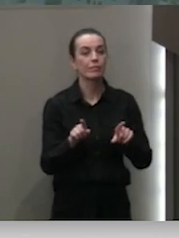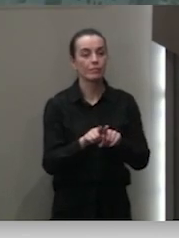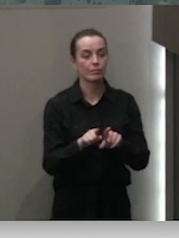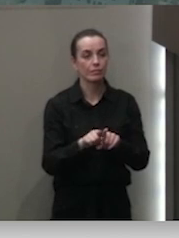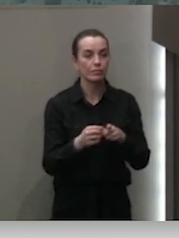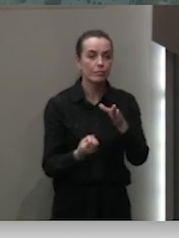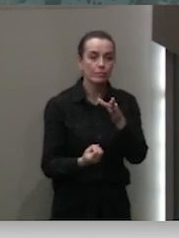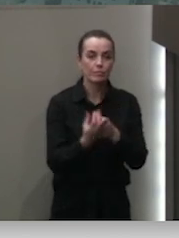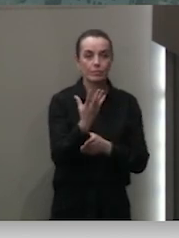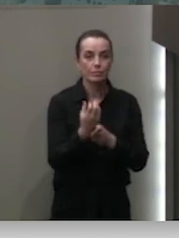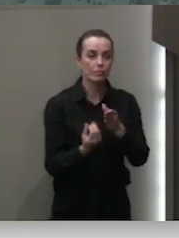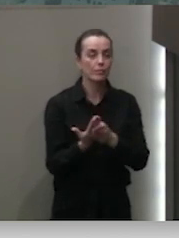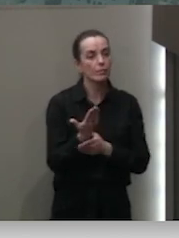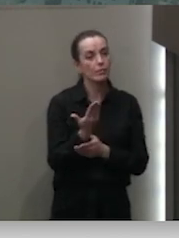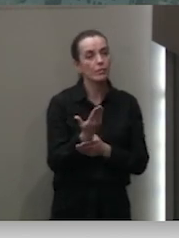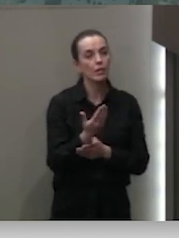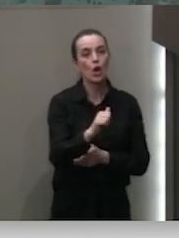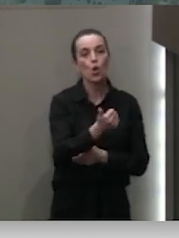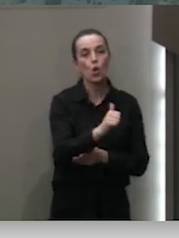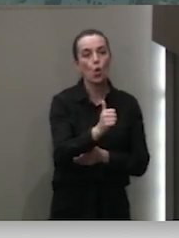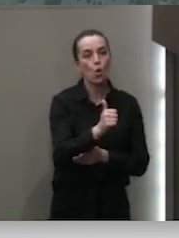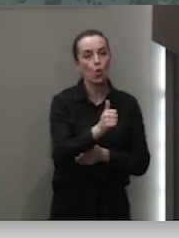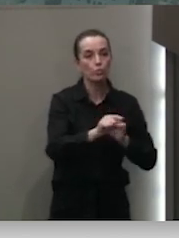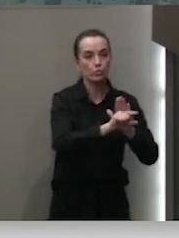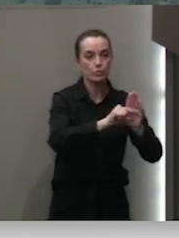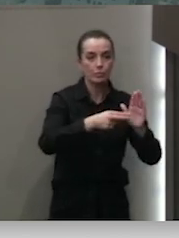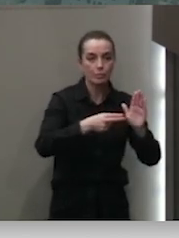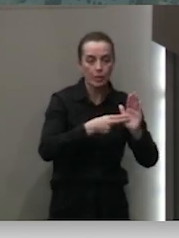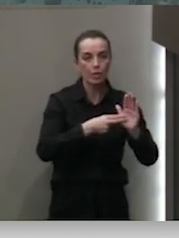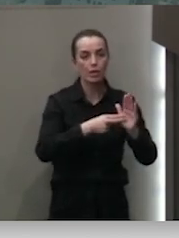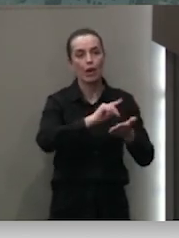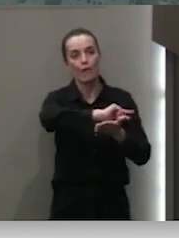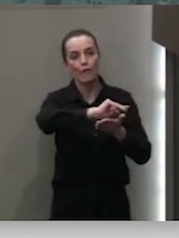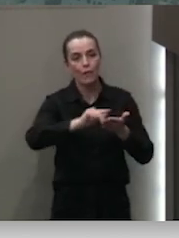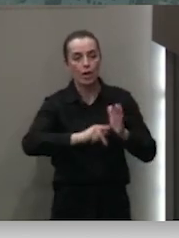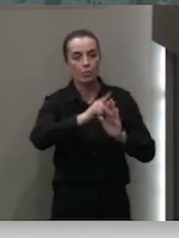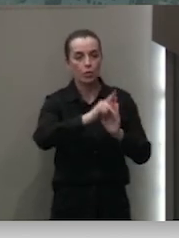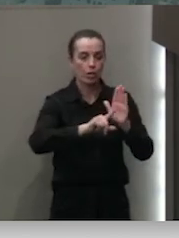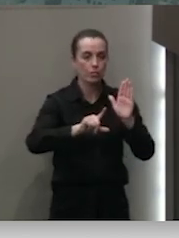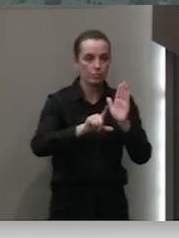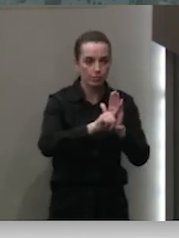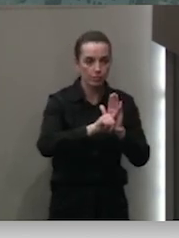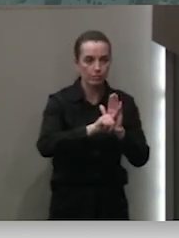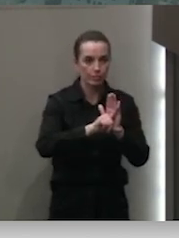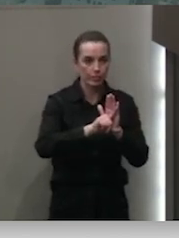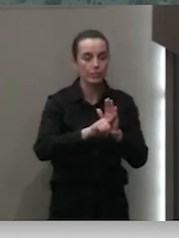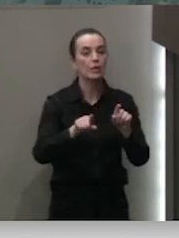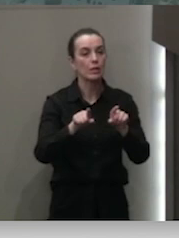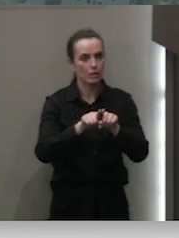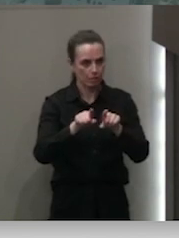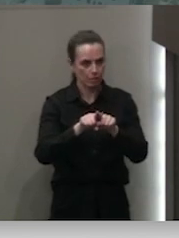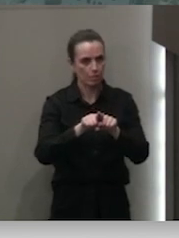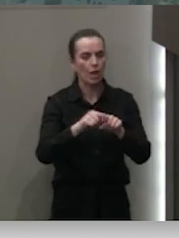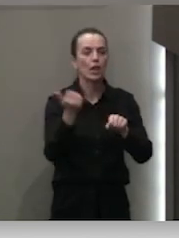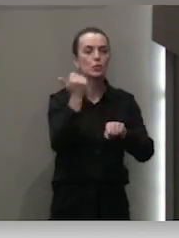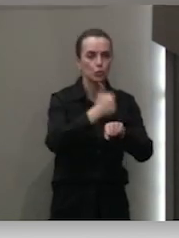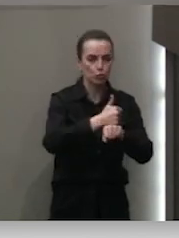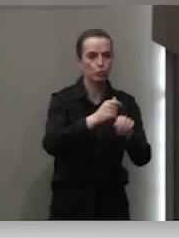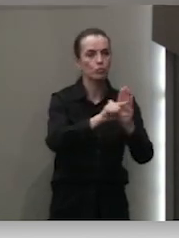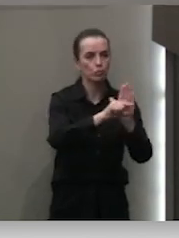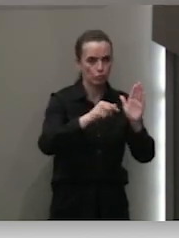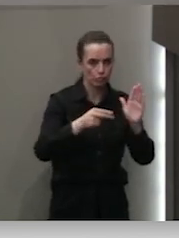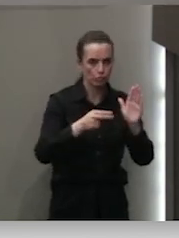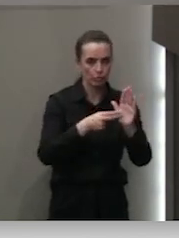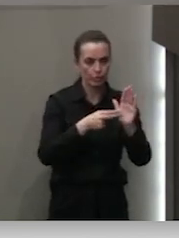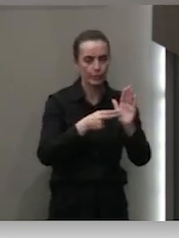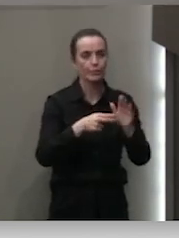pelo menos 11 emendas em vários projetos de lei inclusive emendas substitutivas e